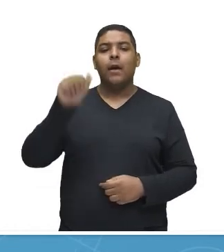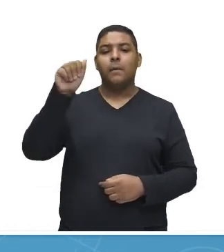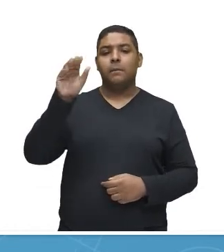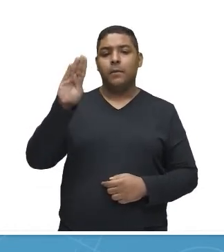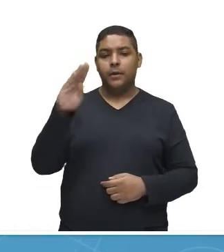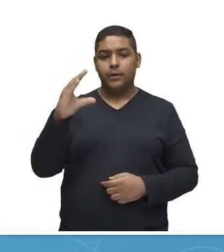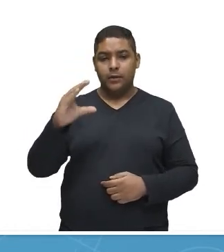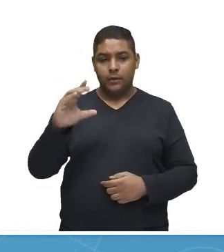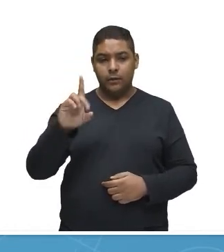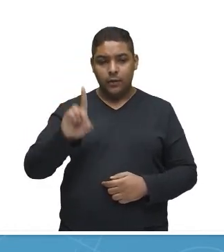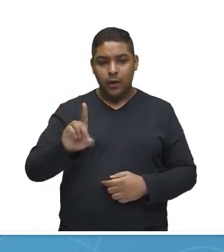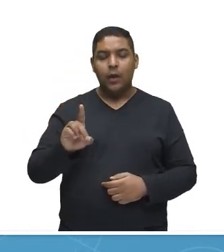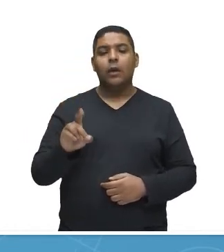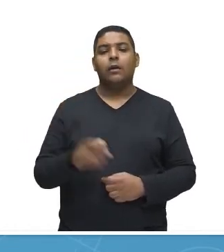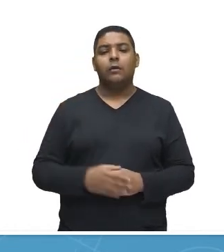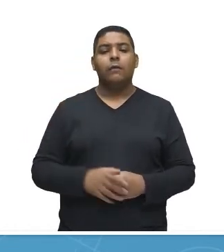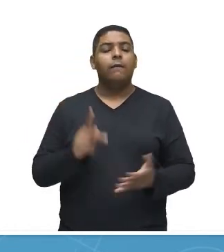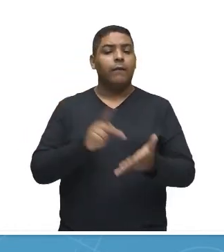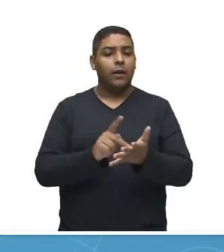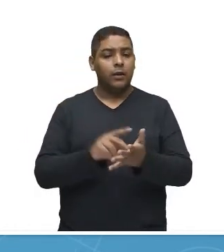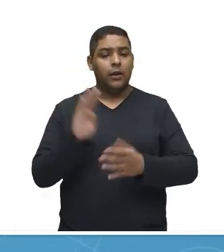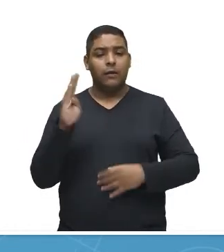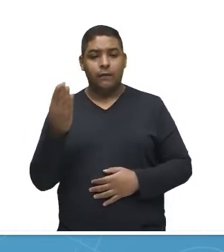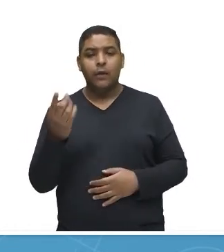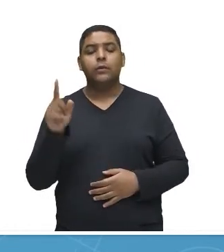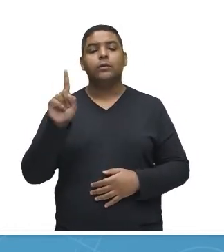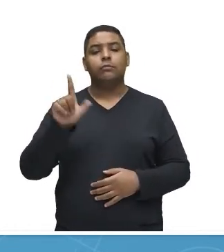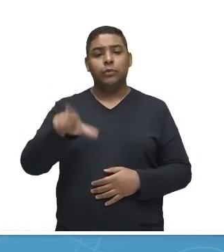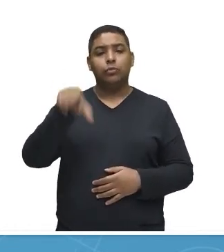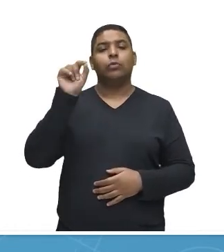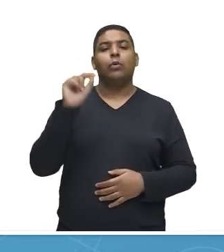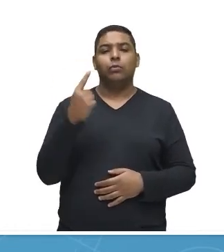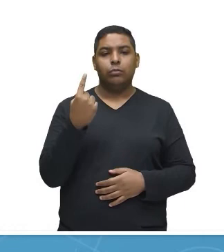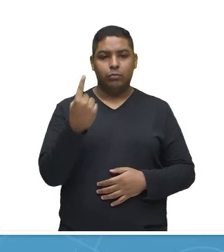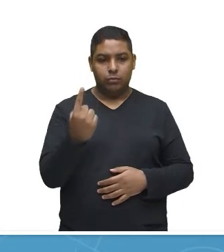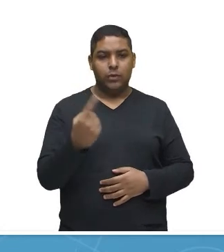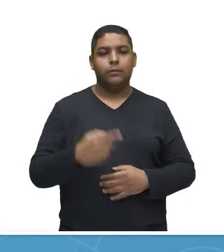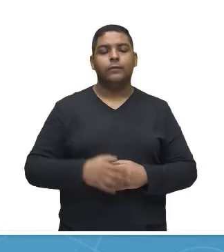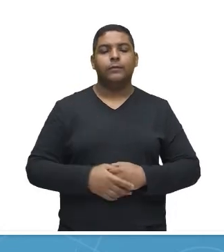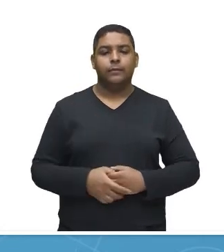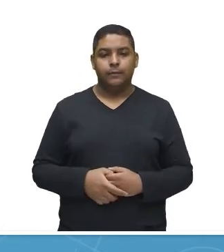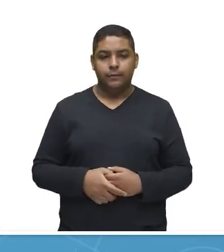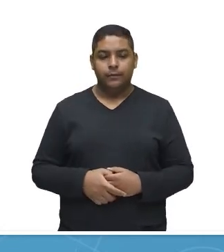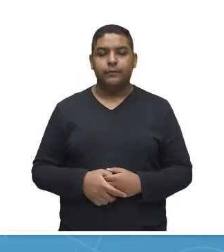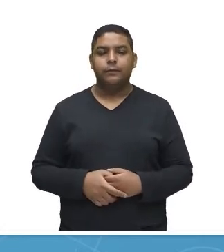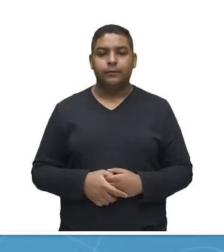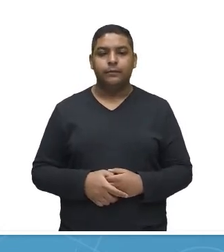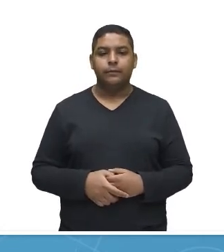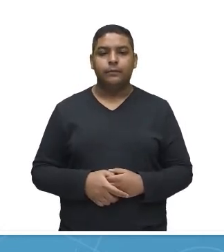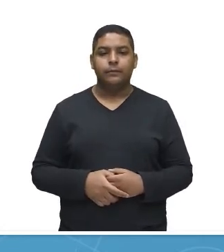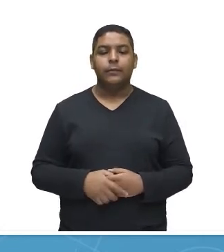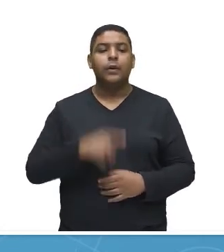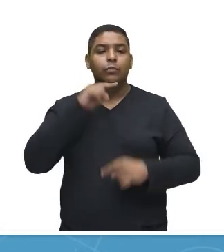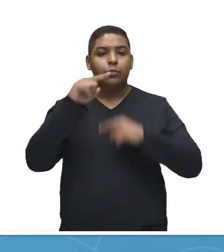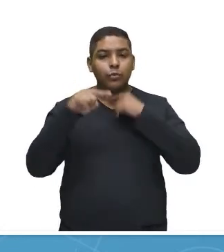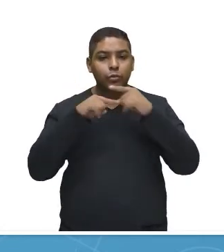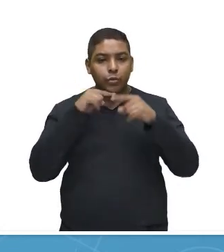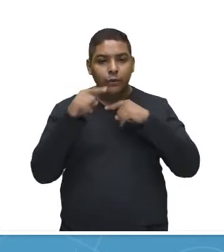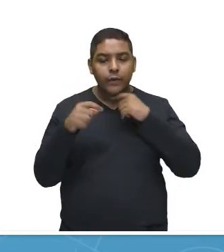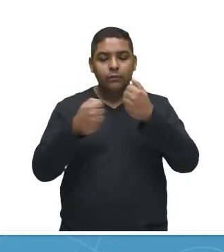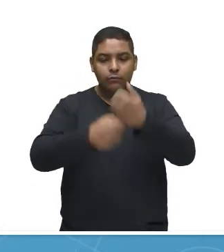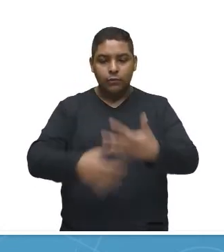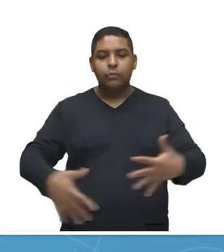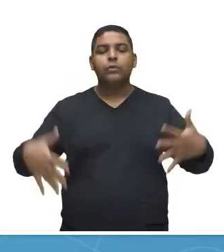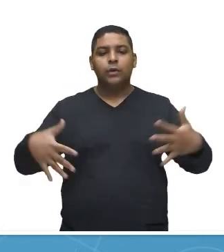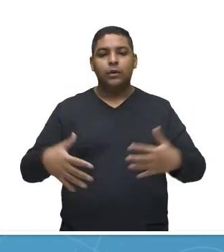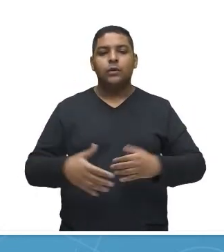as verdadeiras, quais são as falsas, e depois assinalem aí a alternativa correta. Qualquer dúvida, estarei no